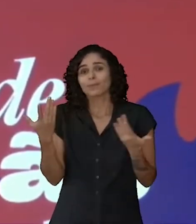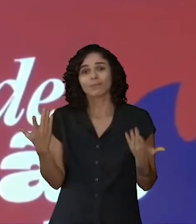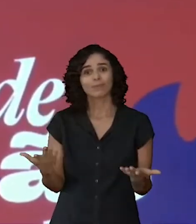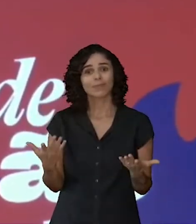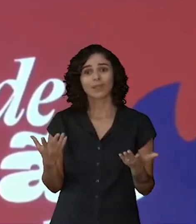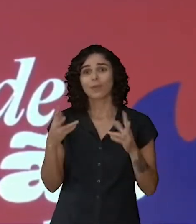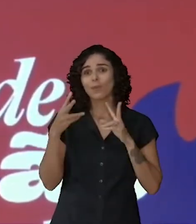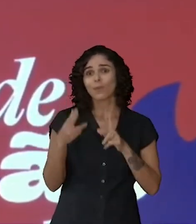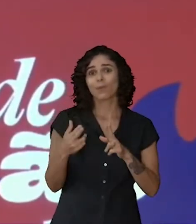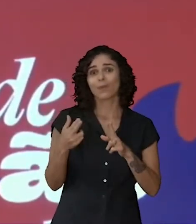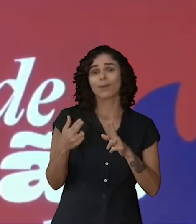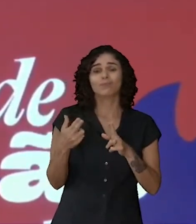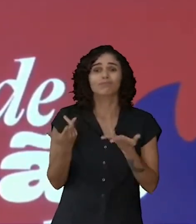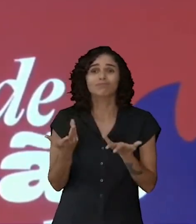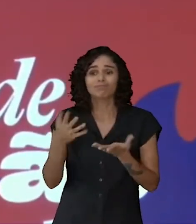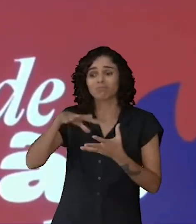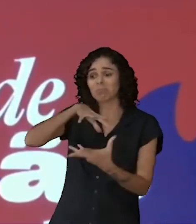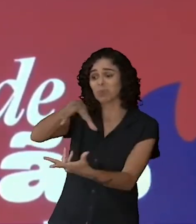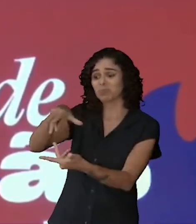pagãos.